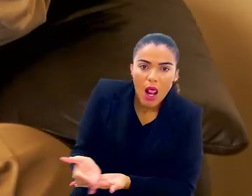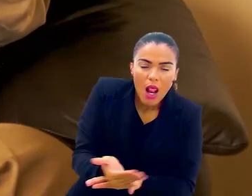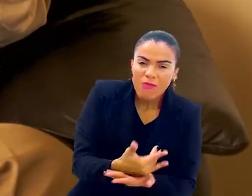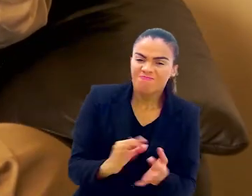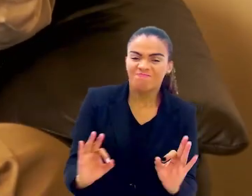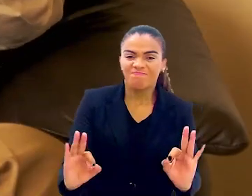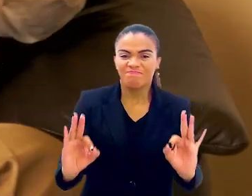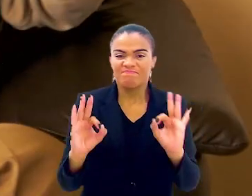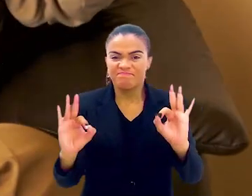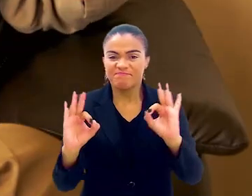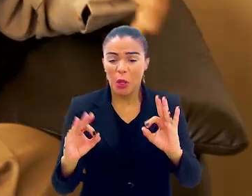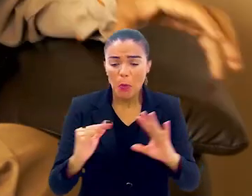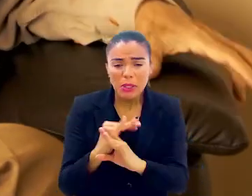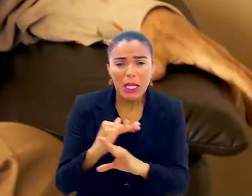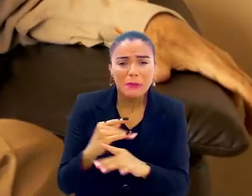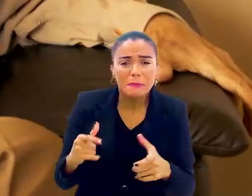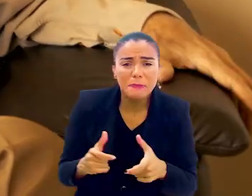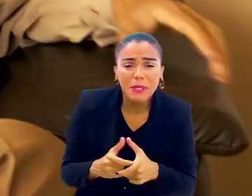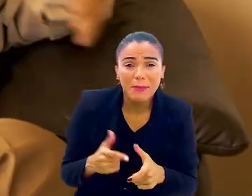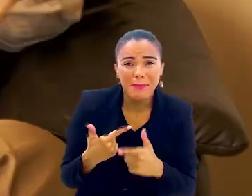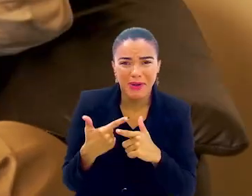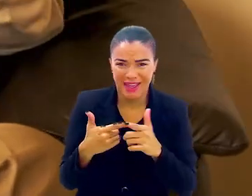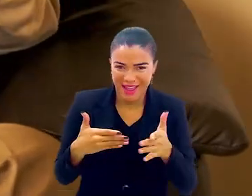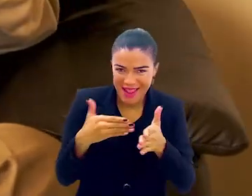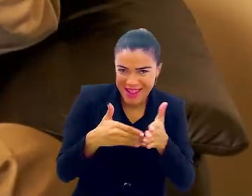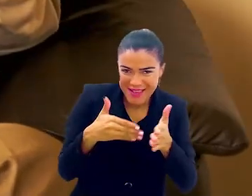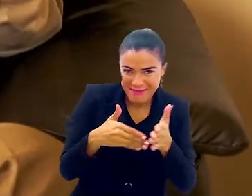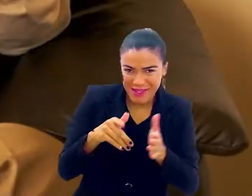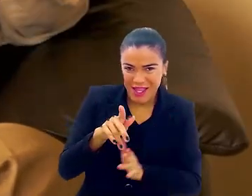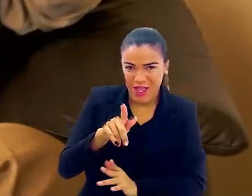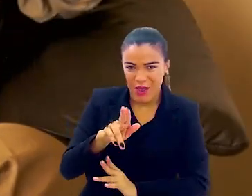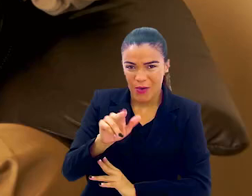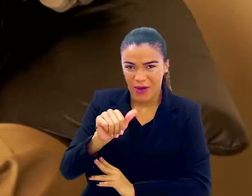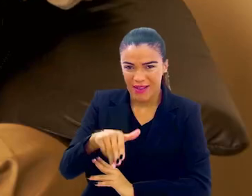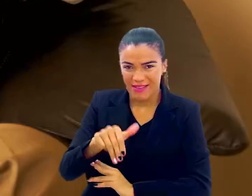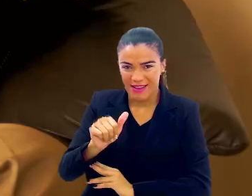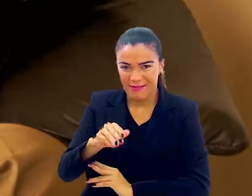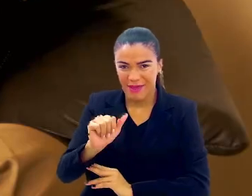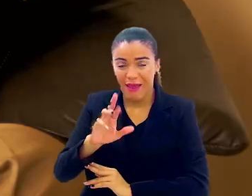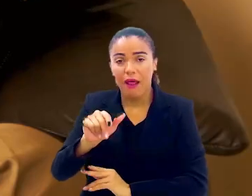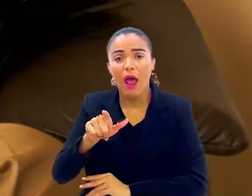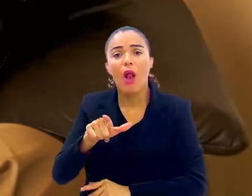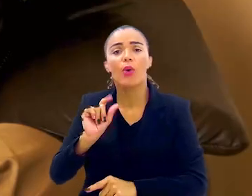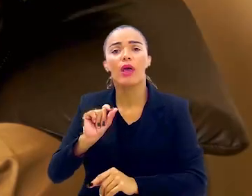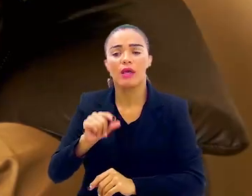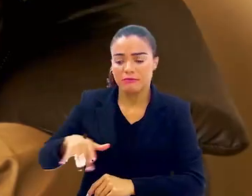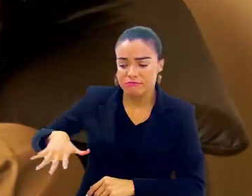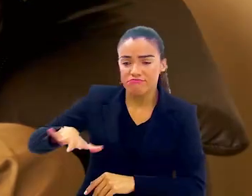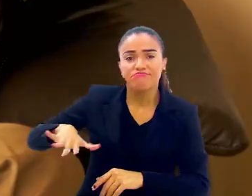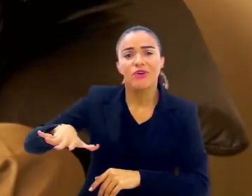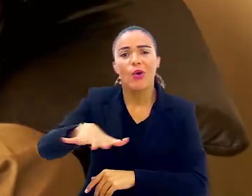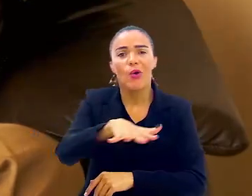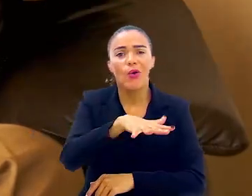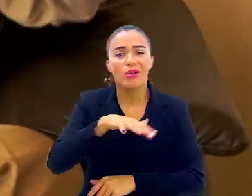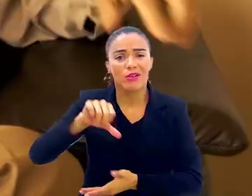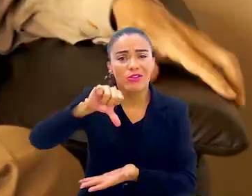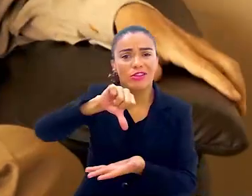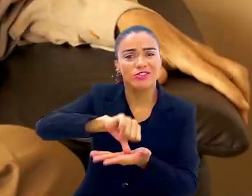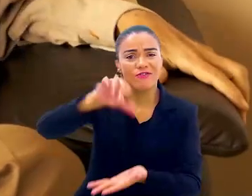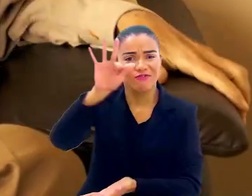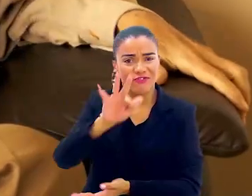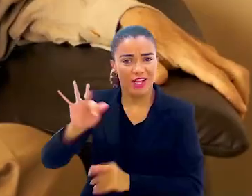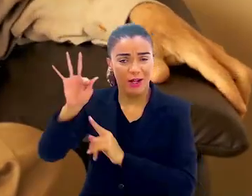arrecadação fantástica. E uma cidade pequenininha, que o nosso limite da Guanabara era o limite do território do Distrito